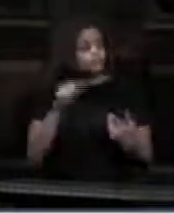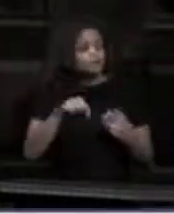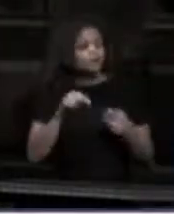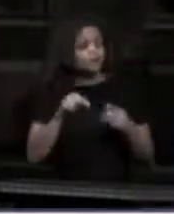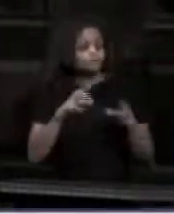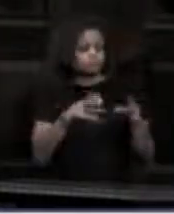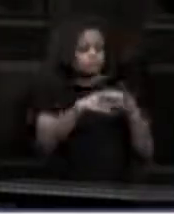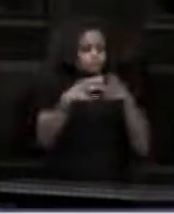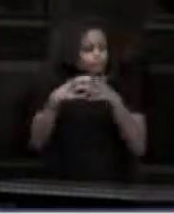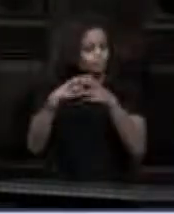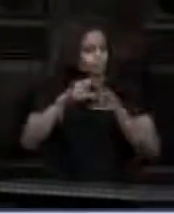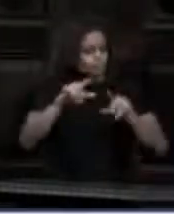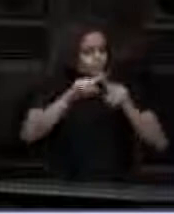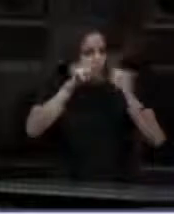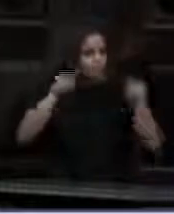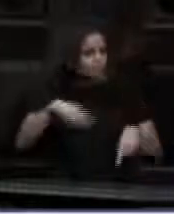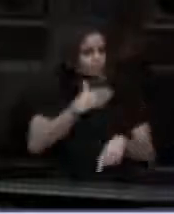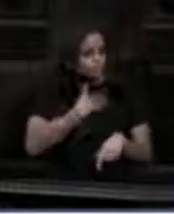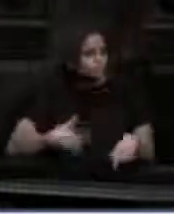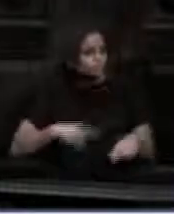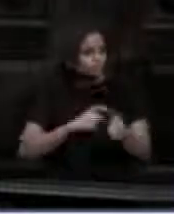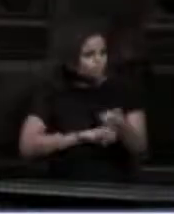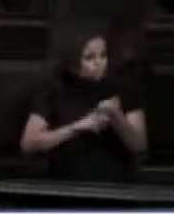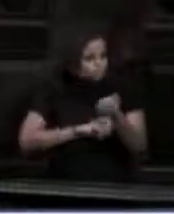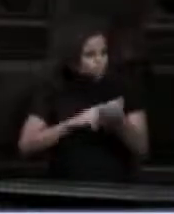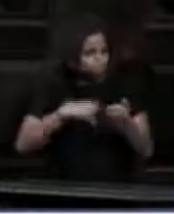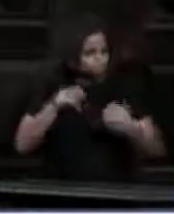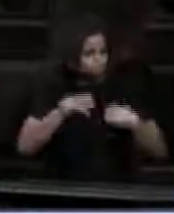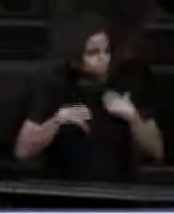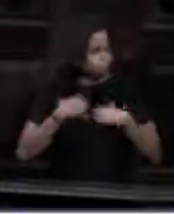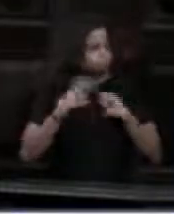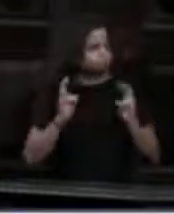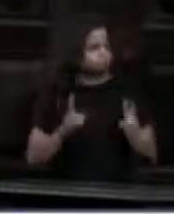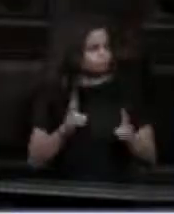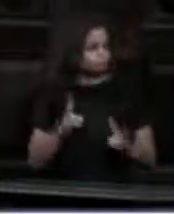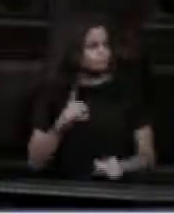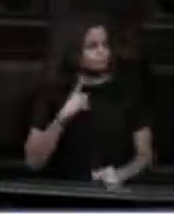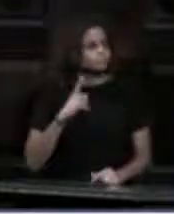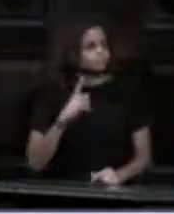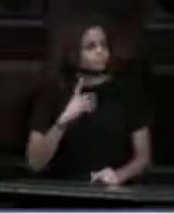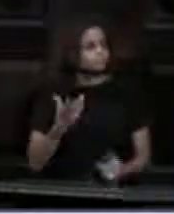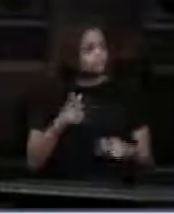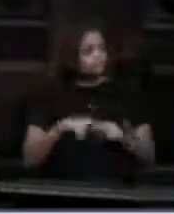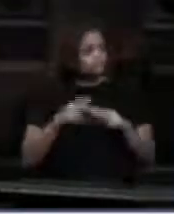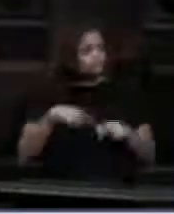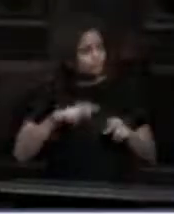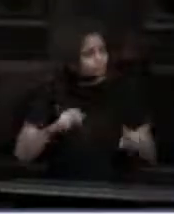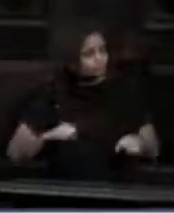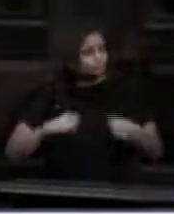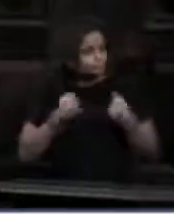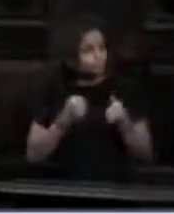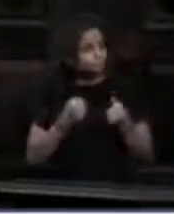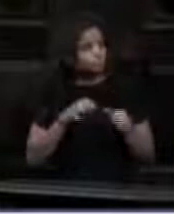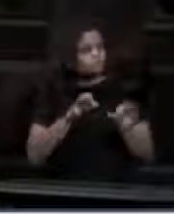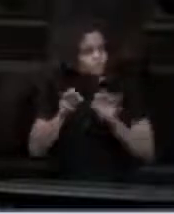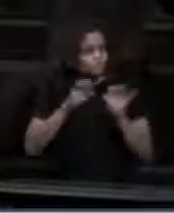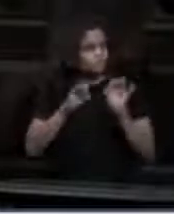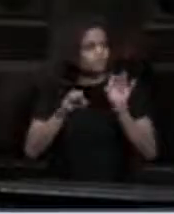importante carga de estresse. Daí, então, esse nosso objetivo, essa nossa iniciativa de direcionar o